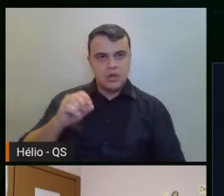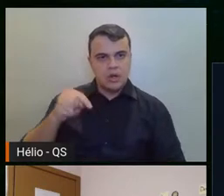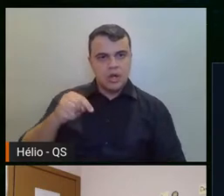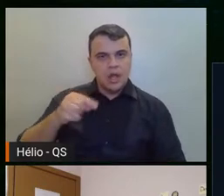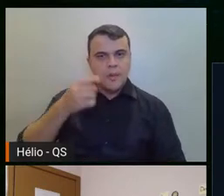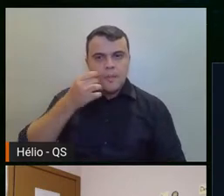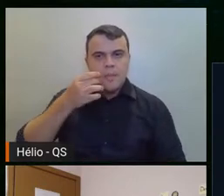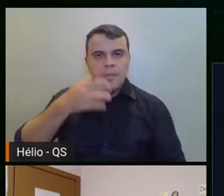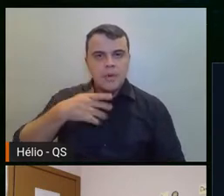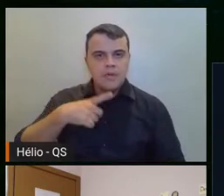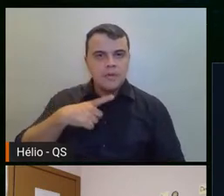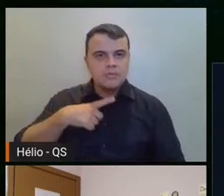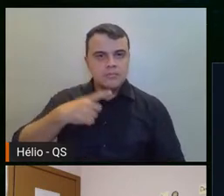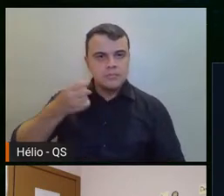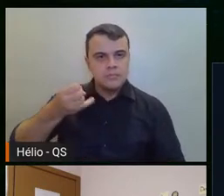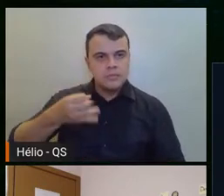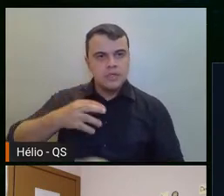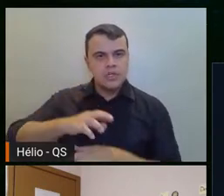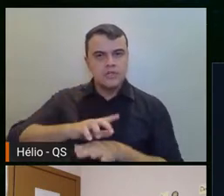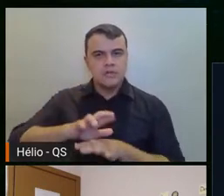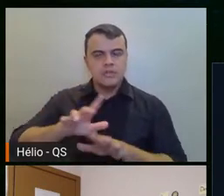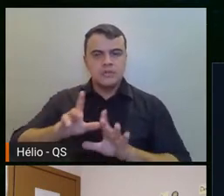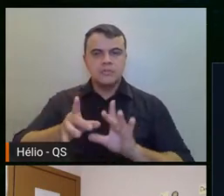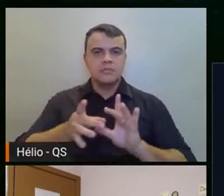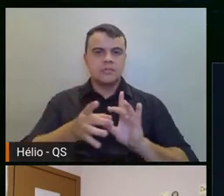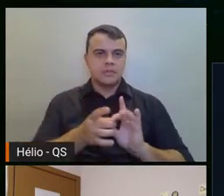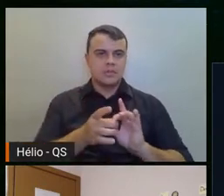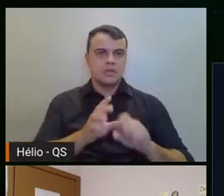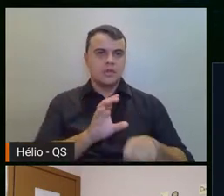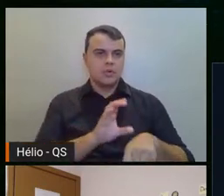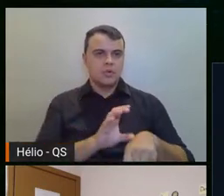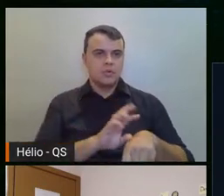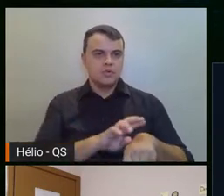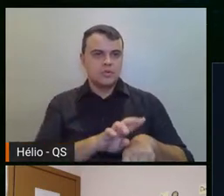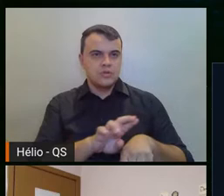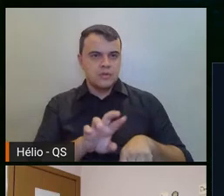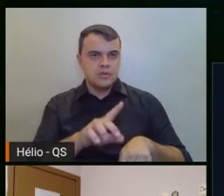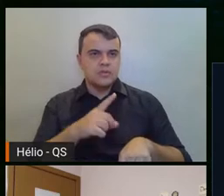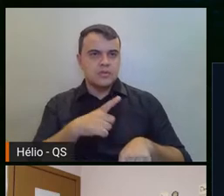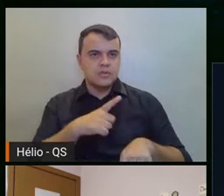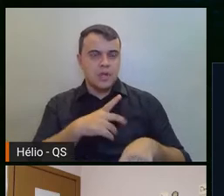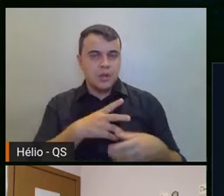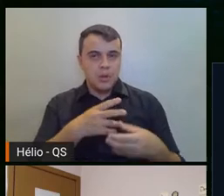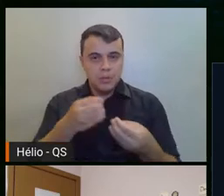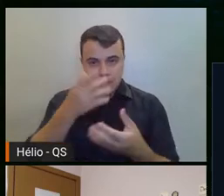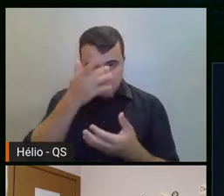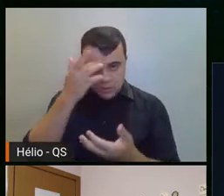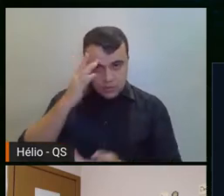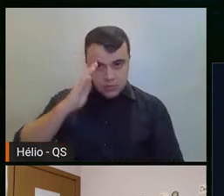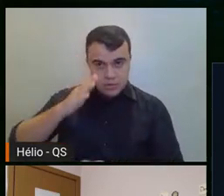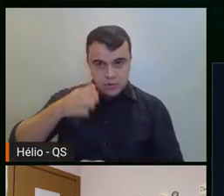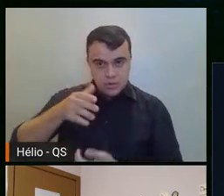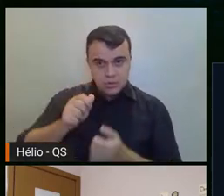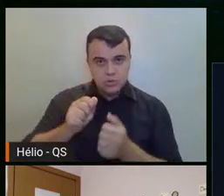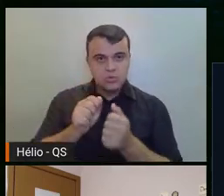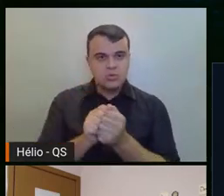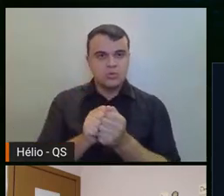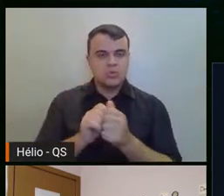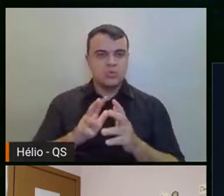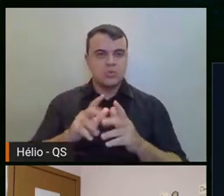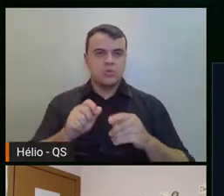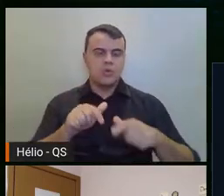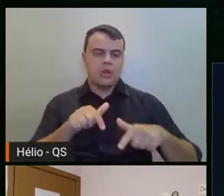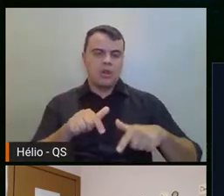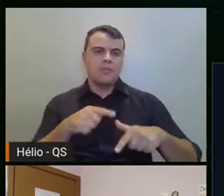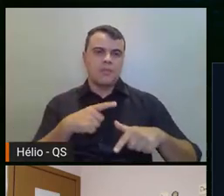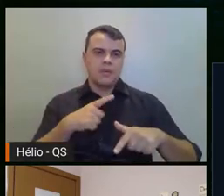nova aí né Com essas inúmeras parcerias em Rute kemps inúmeras oportunidades milhares de pessoas já posicionadas no mercado de trabalho aqui